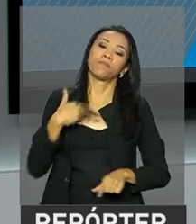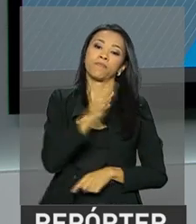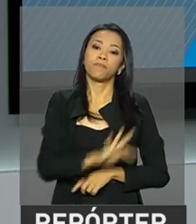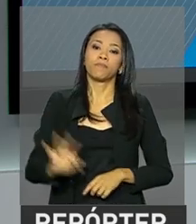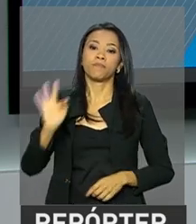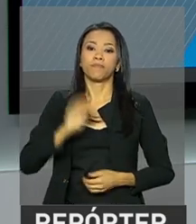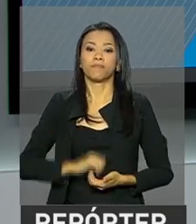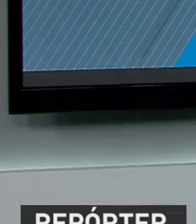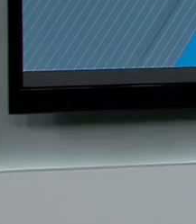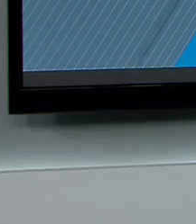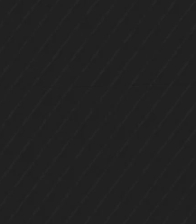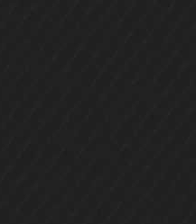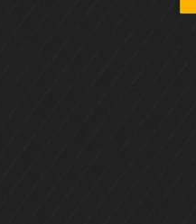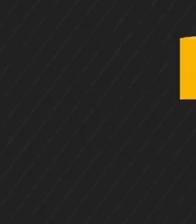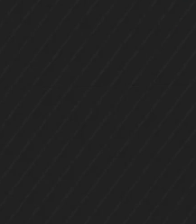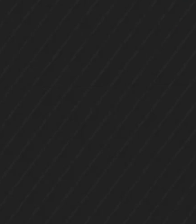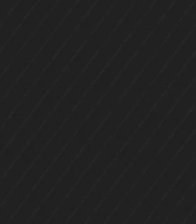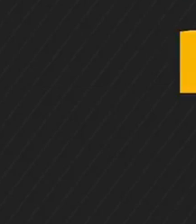federal